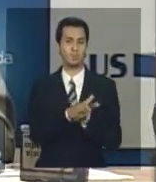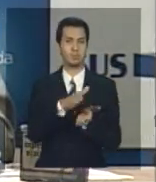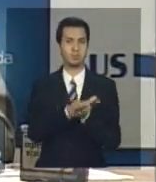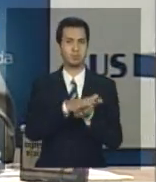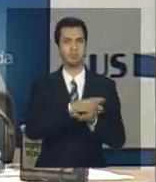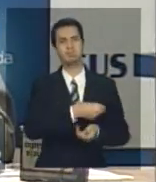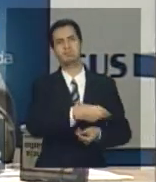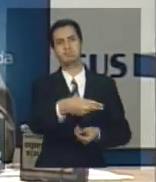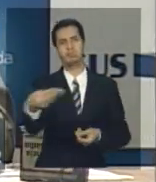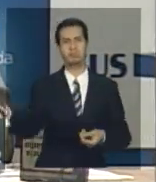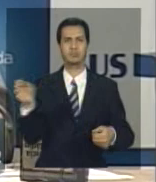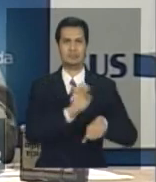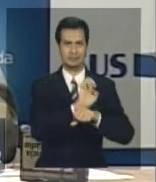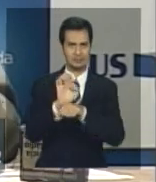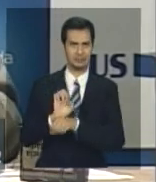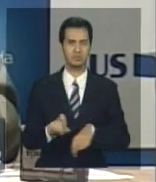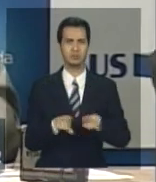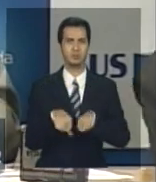estados e municípios.